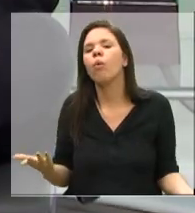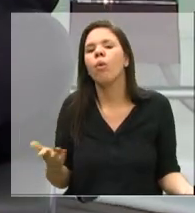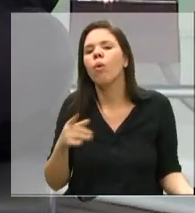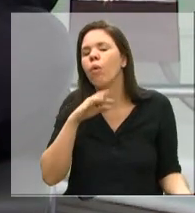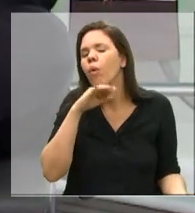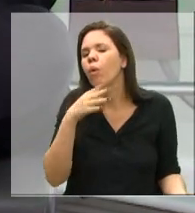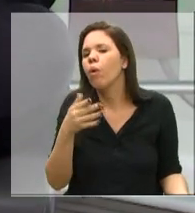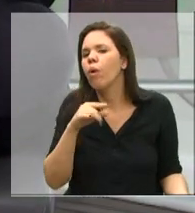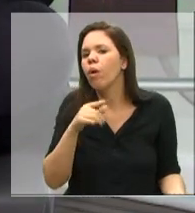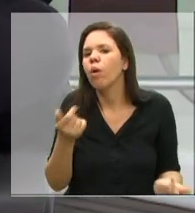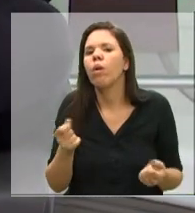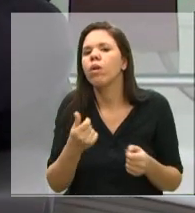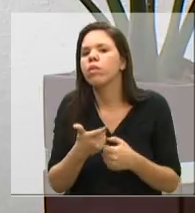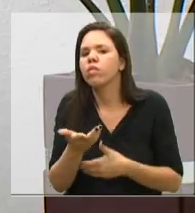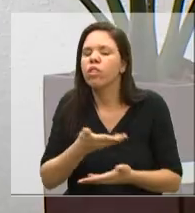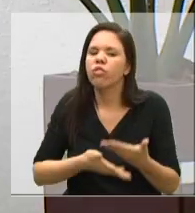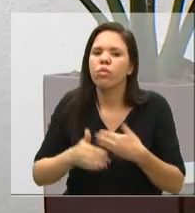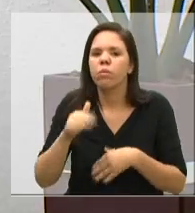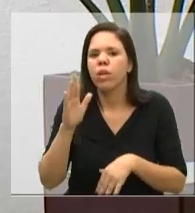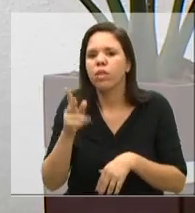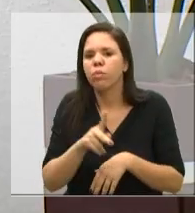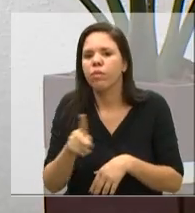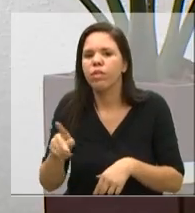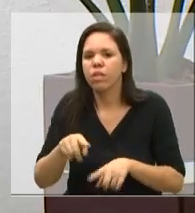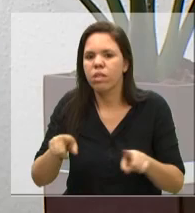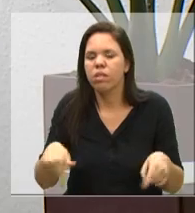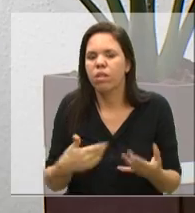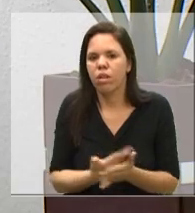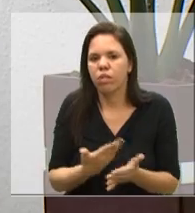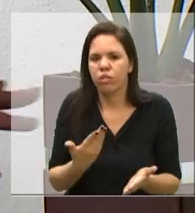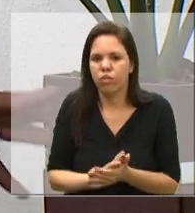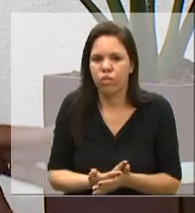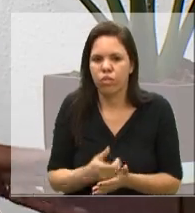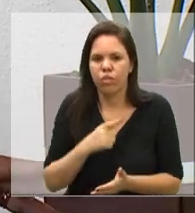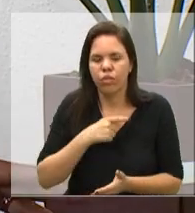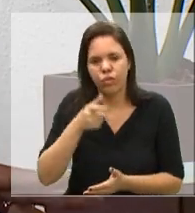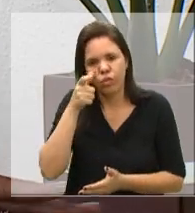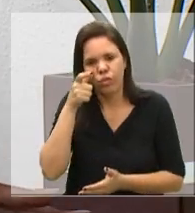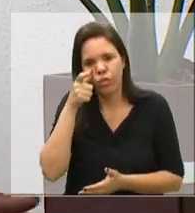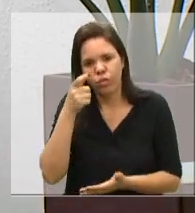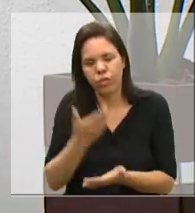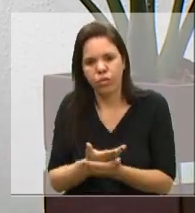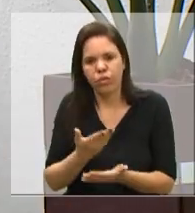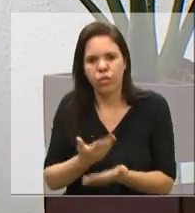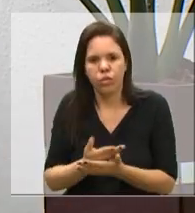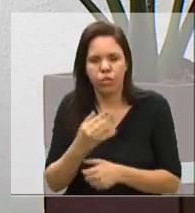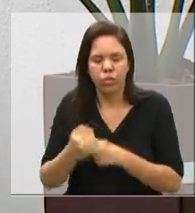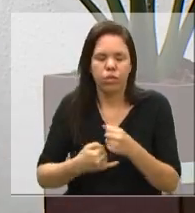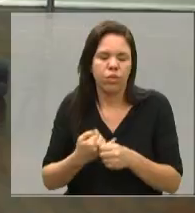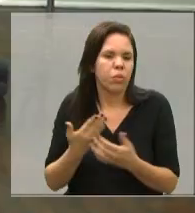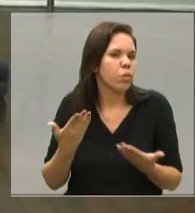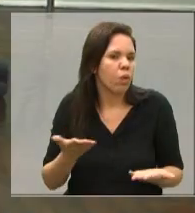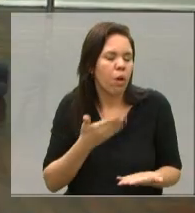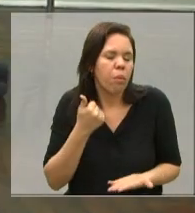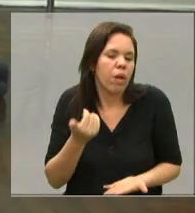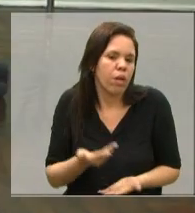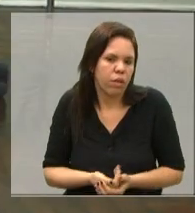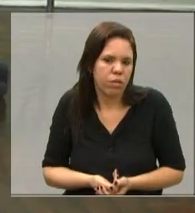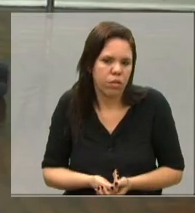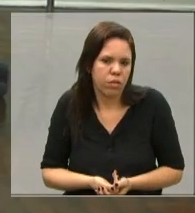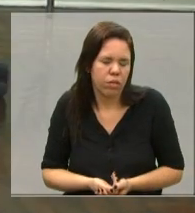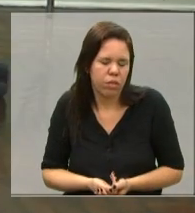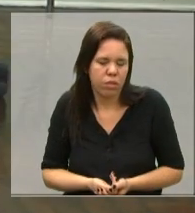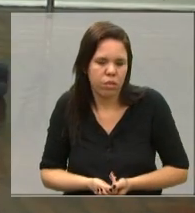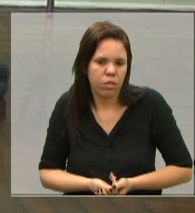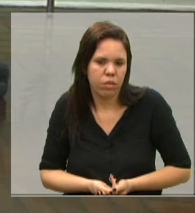do aluno que interage mais com o professor dentro da sala de aula ou aquele que assiste a uma aula online? Eu